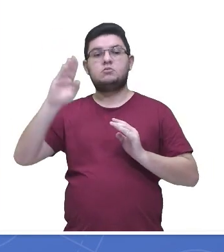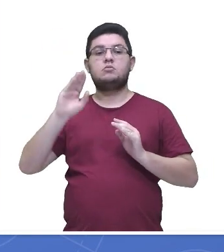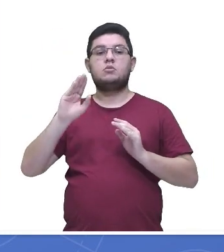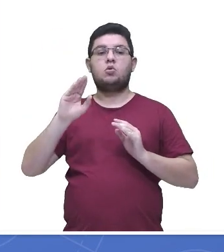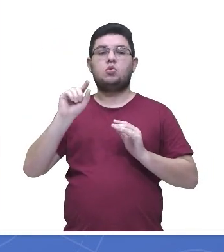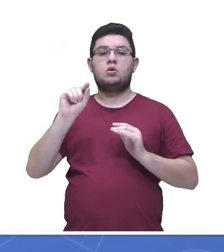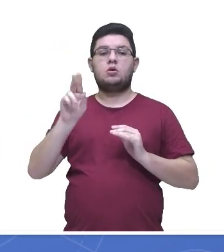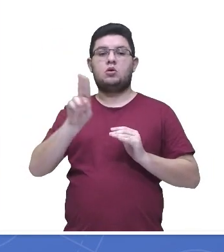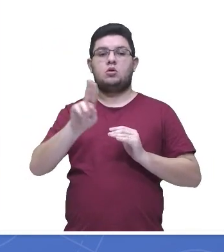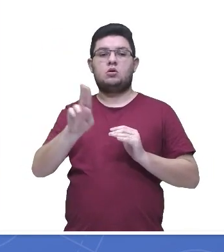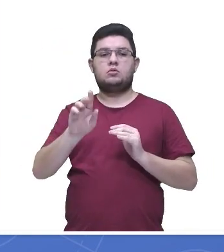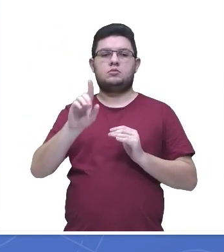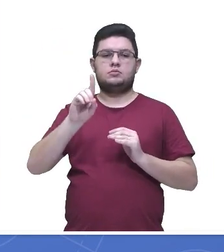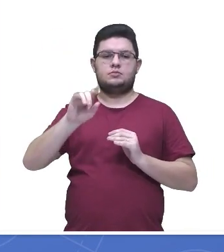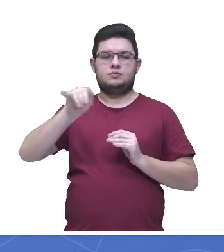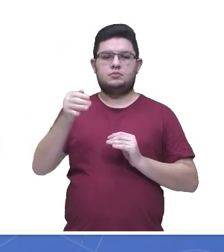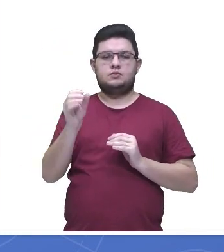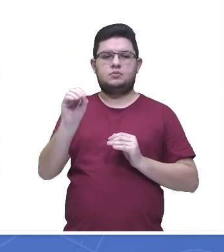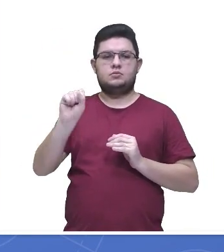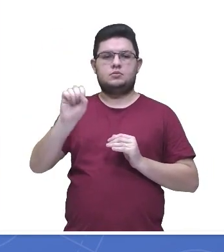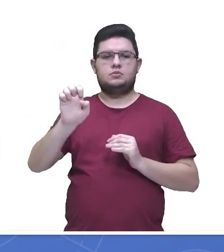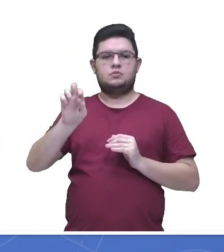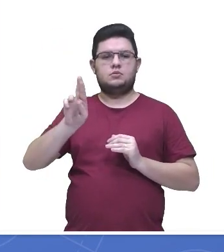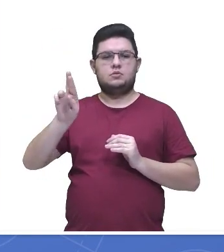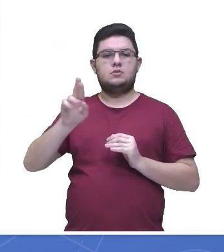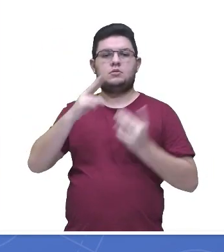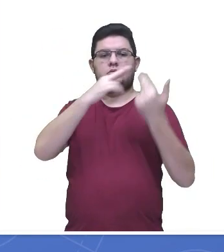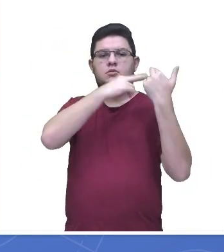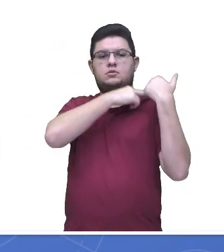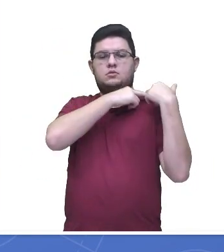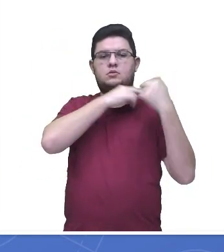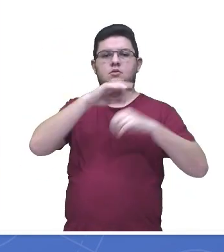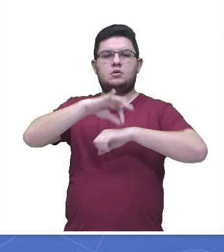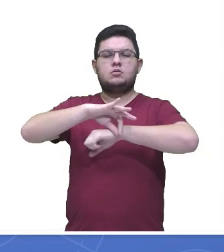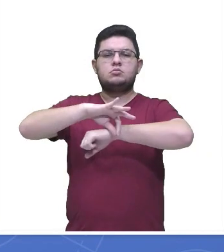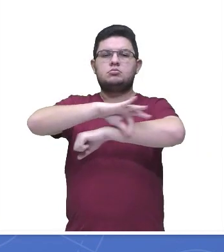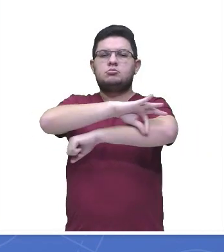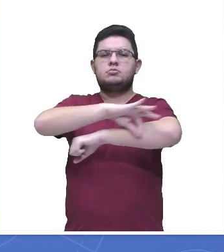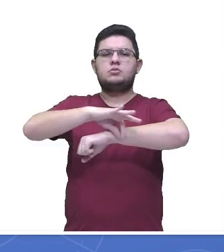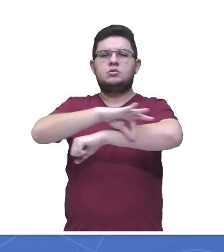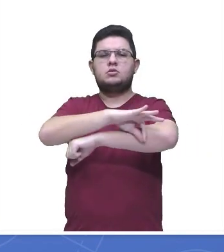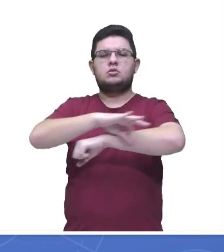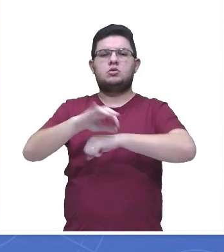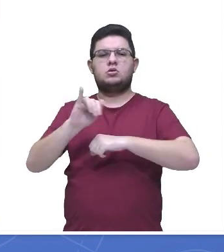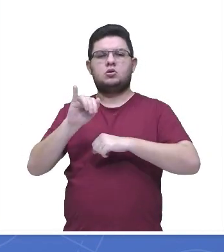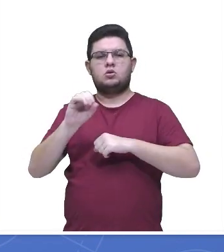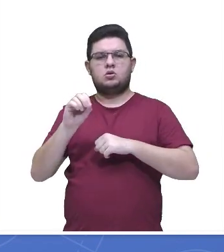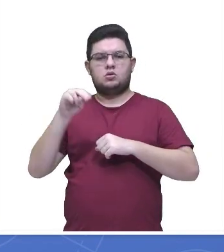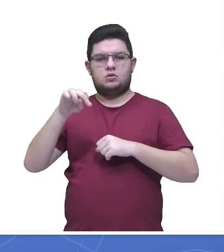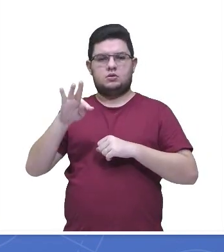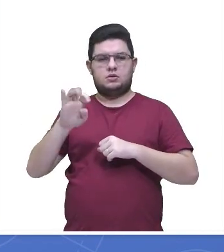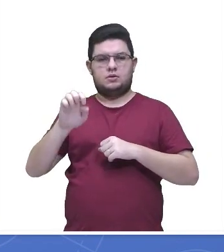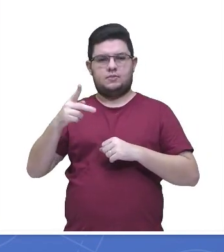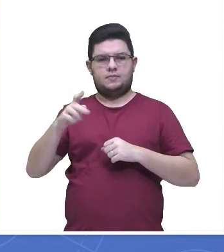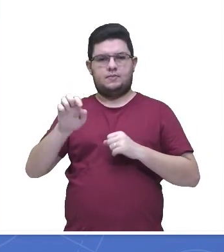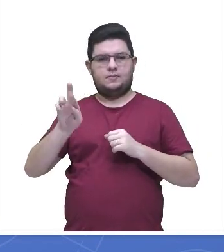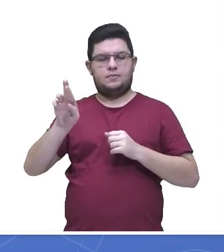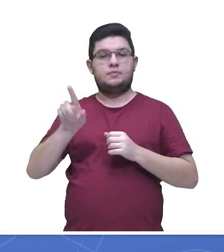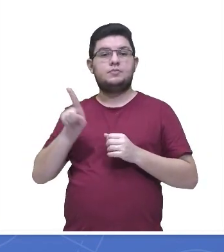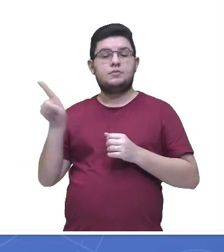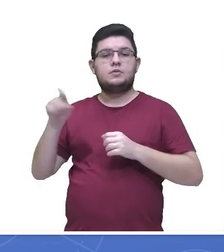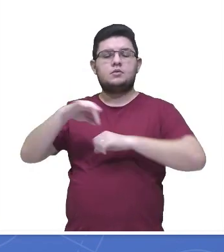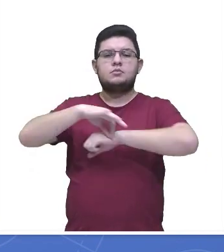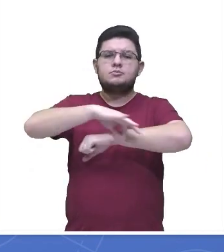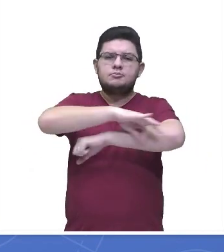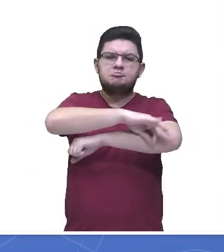arquiteto Imhotep. E aí nós vamos falar um pouquinho mais dessa imponência da arquitetura do Egito, que